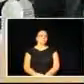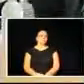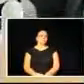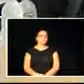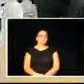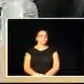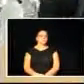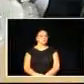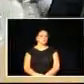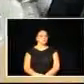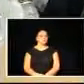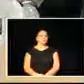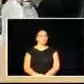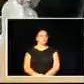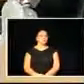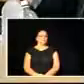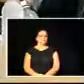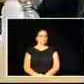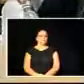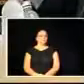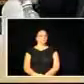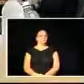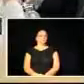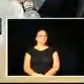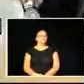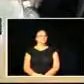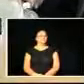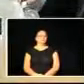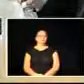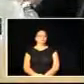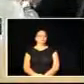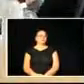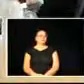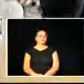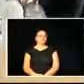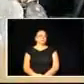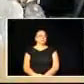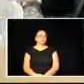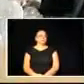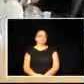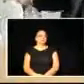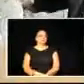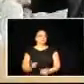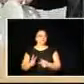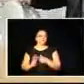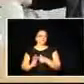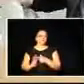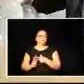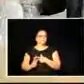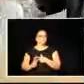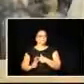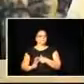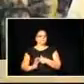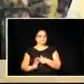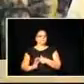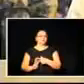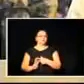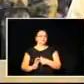despesas decorrentes desta lei correrão por conta das dotações orçamentárias próprias. Em